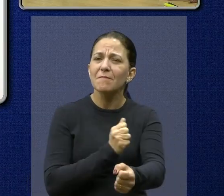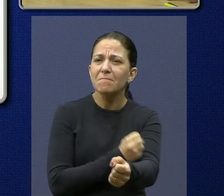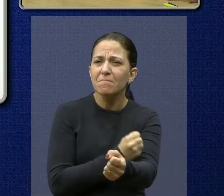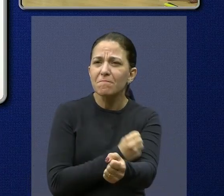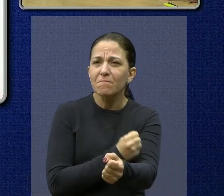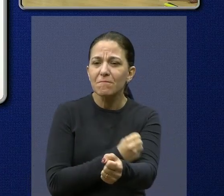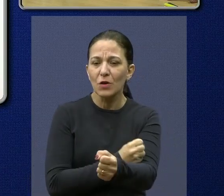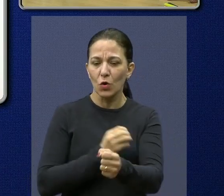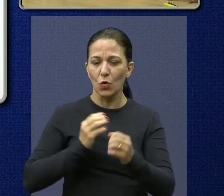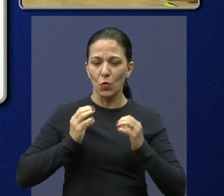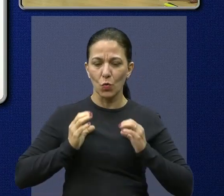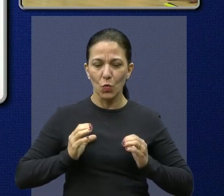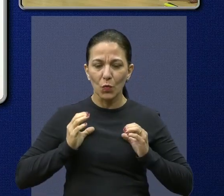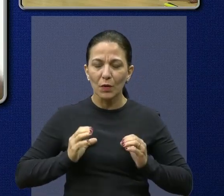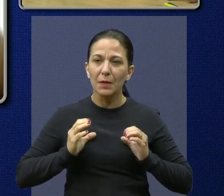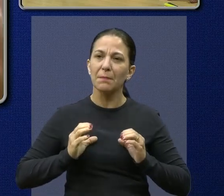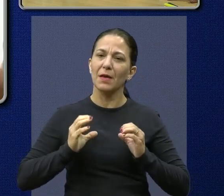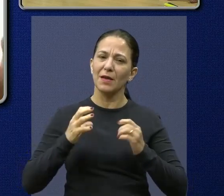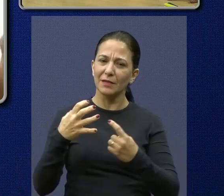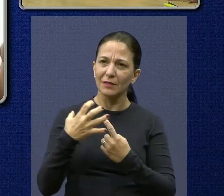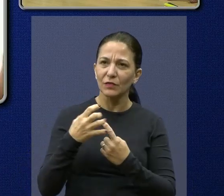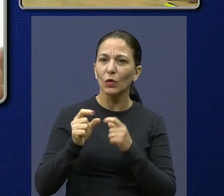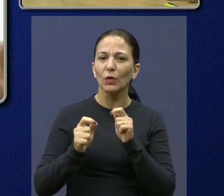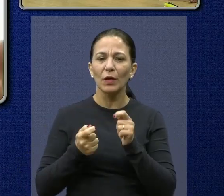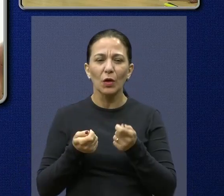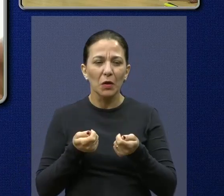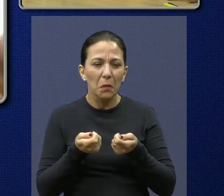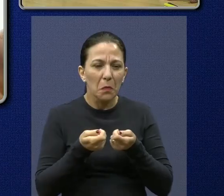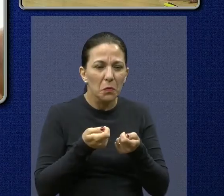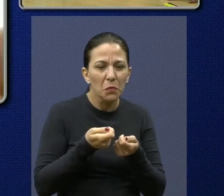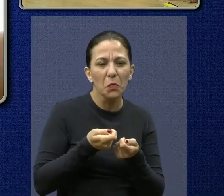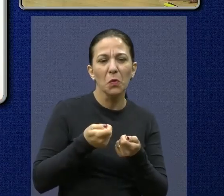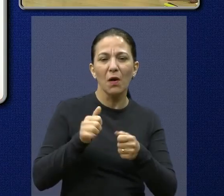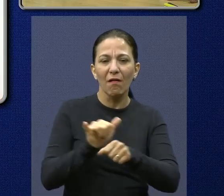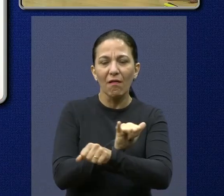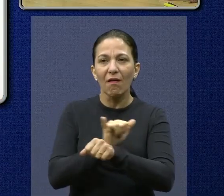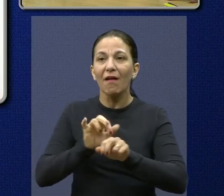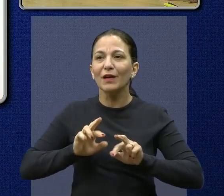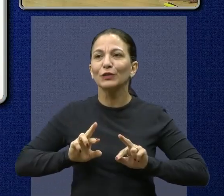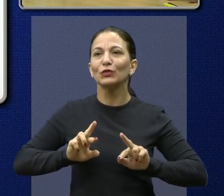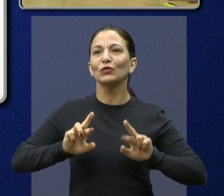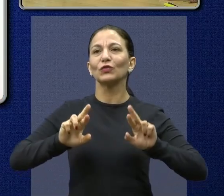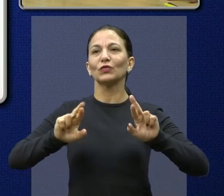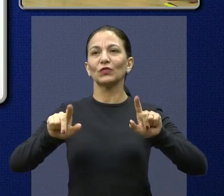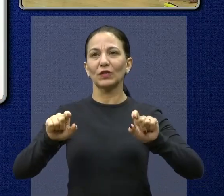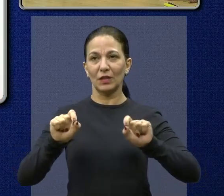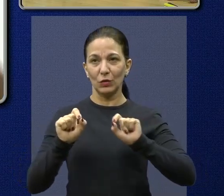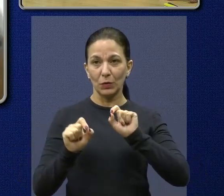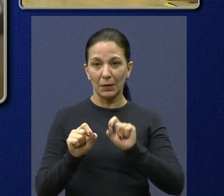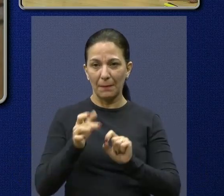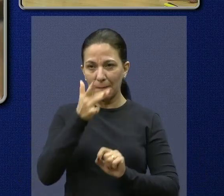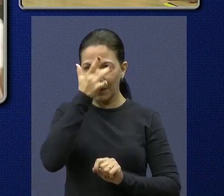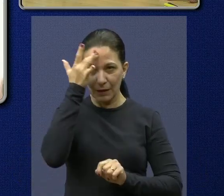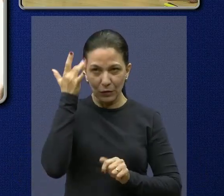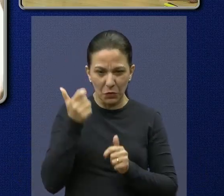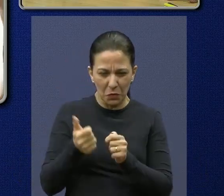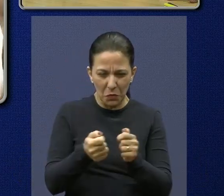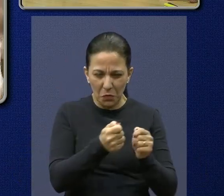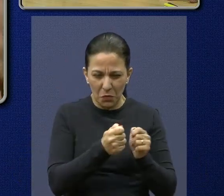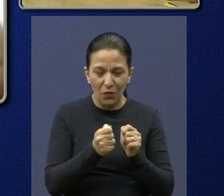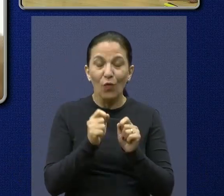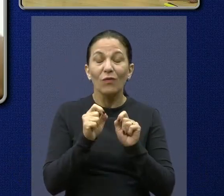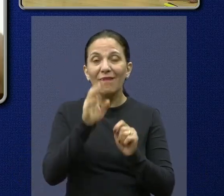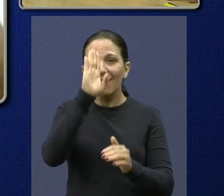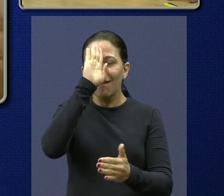comportamental, só que o que acontece? O manejo é totalmente diferente, né? Até porque o jogador ele desenvolve